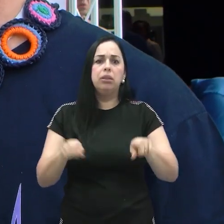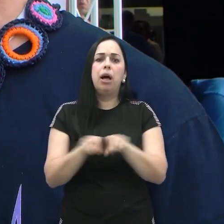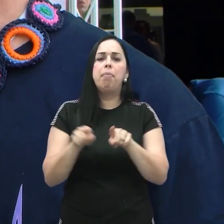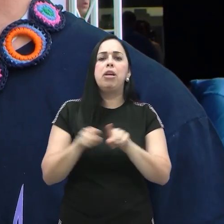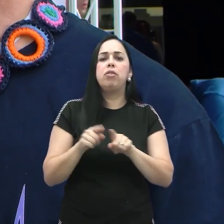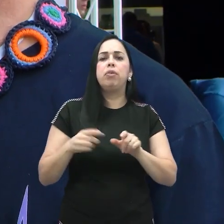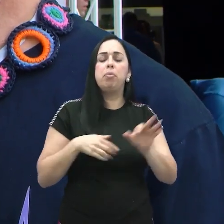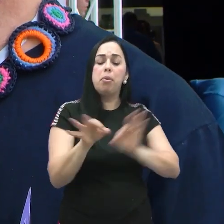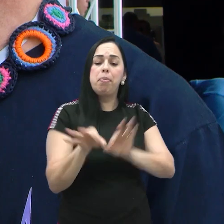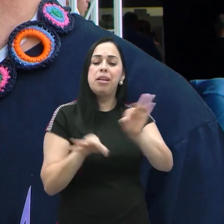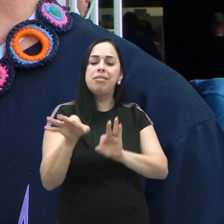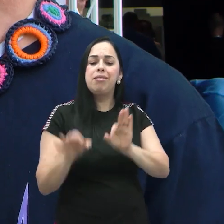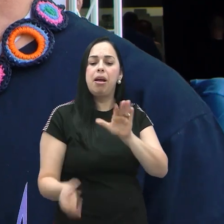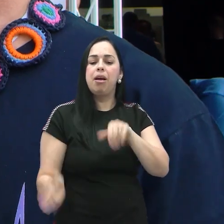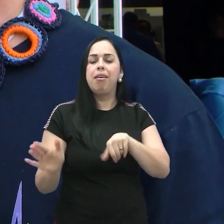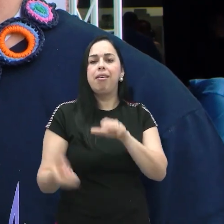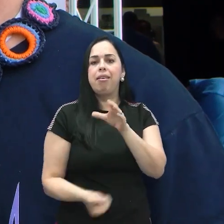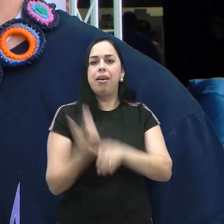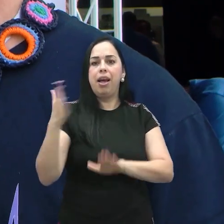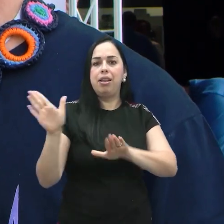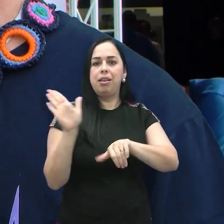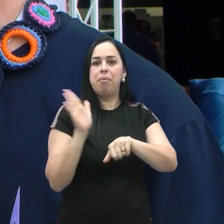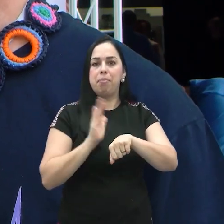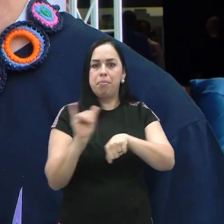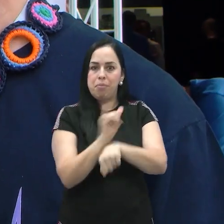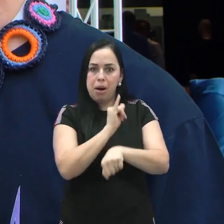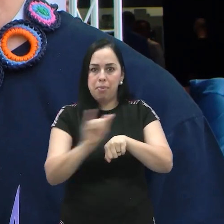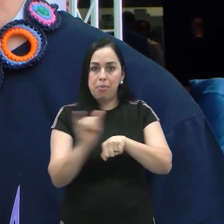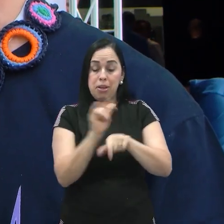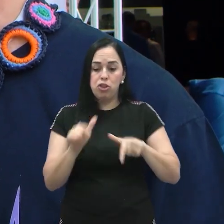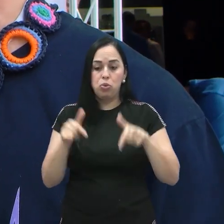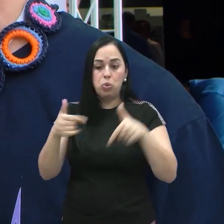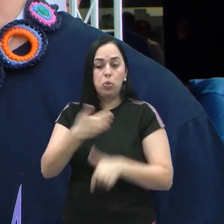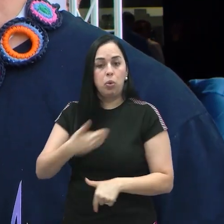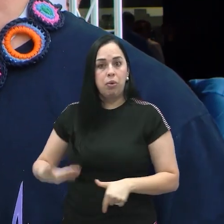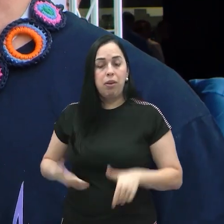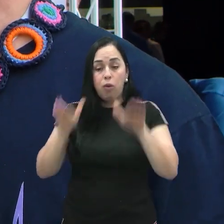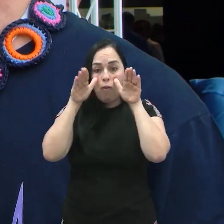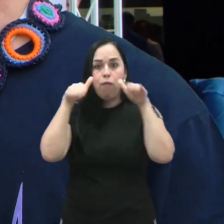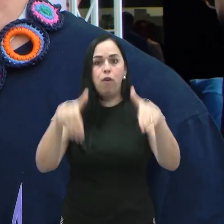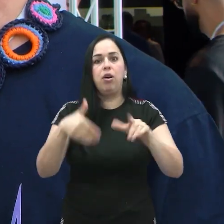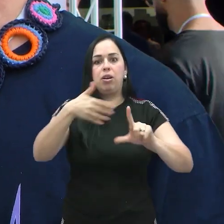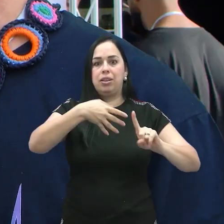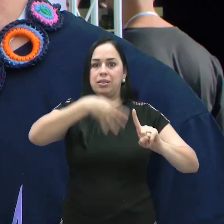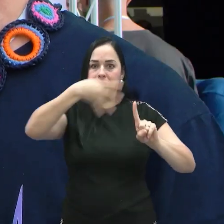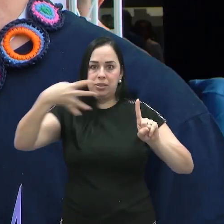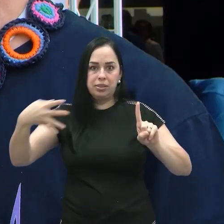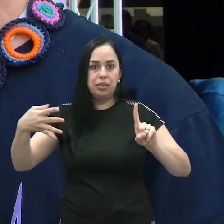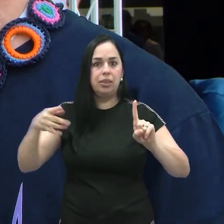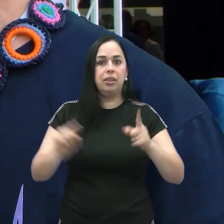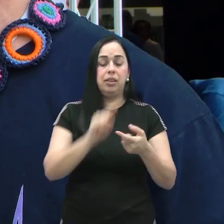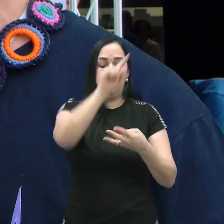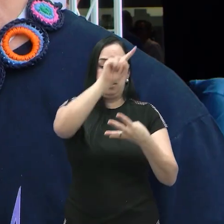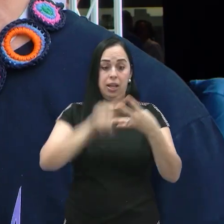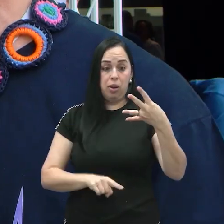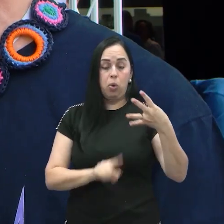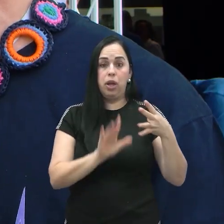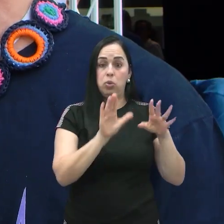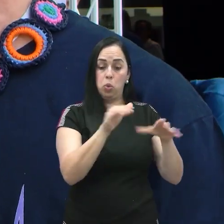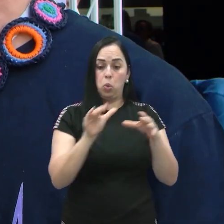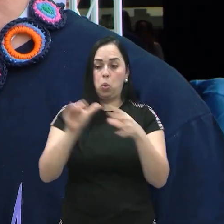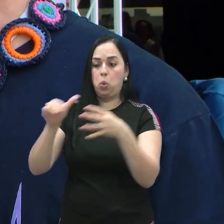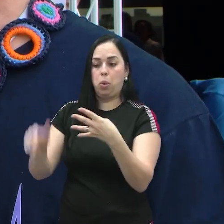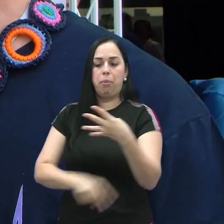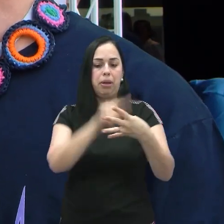vamos debater propostas para a comunidade LGBTQIAPN+. E essas propostas serão discutidas em 4